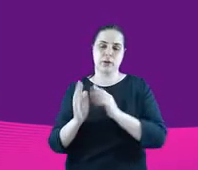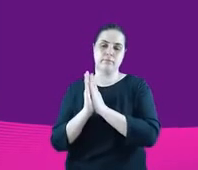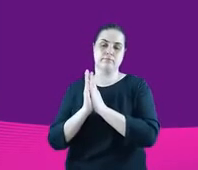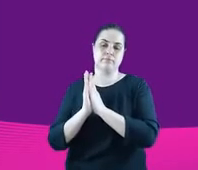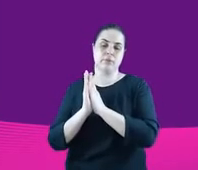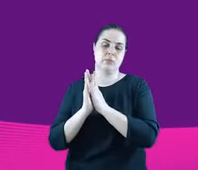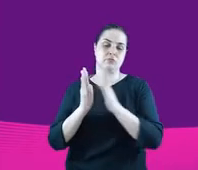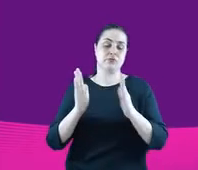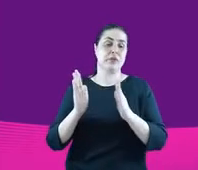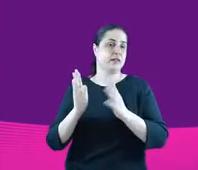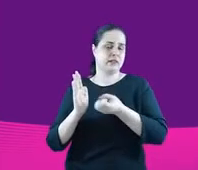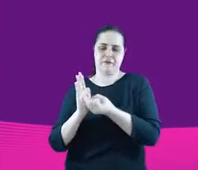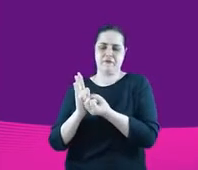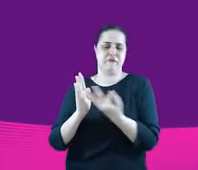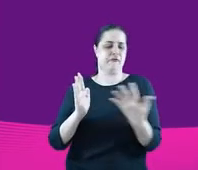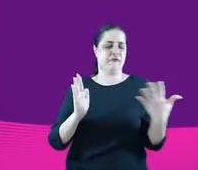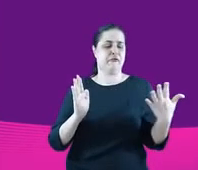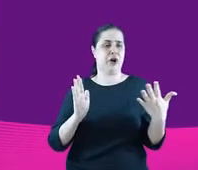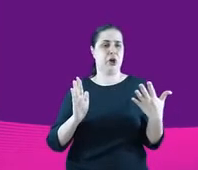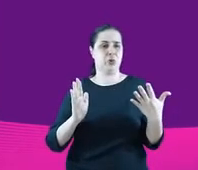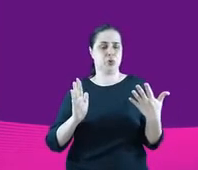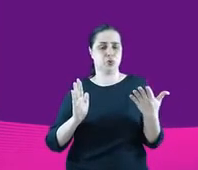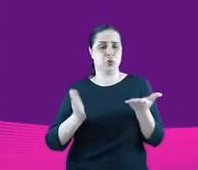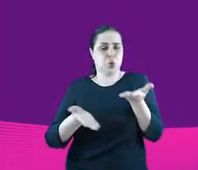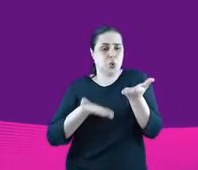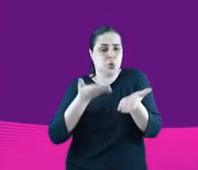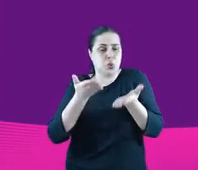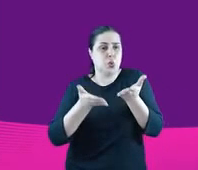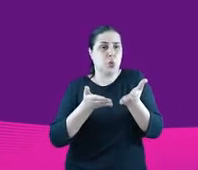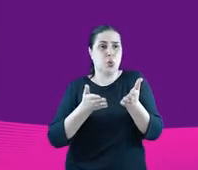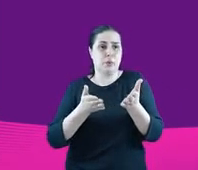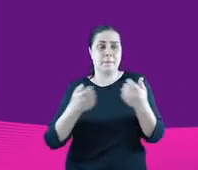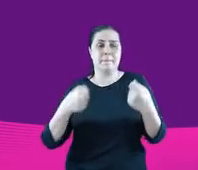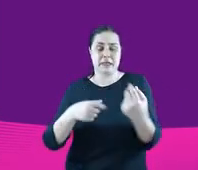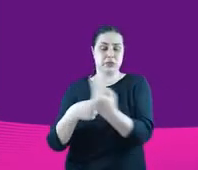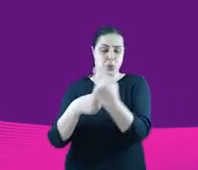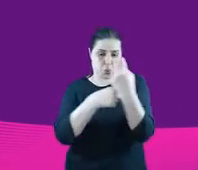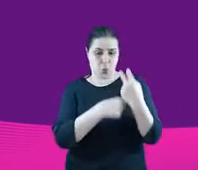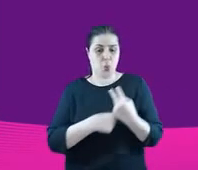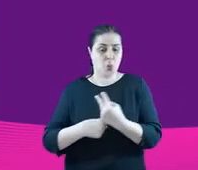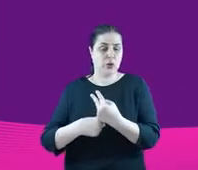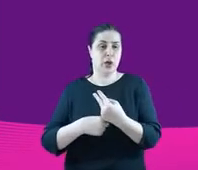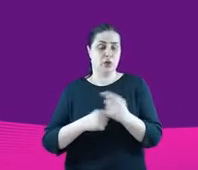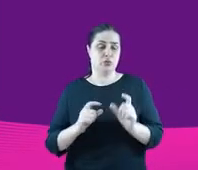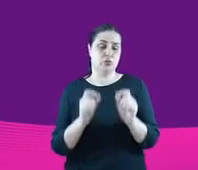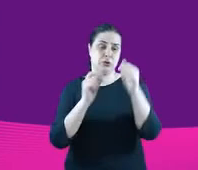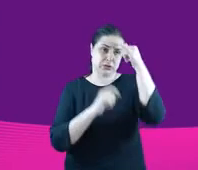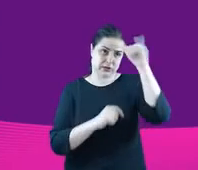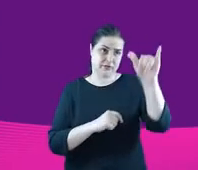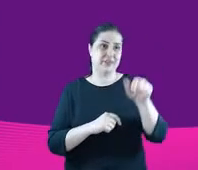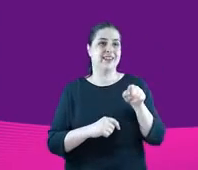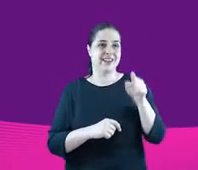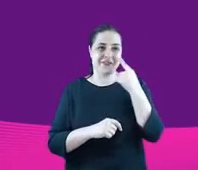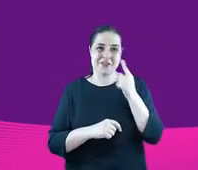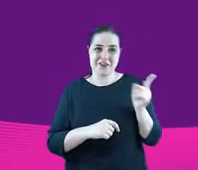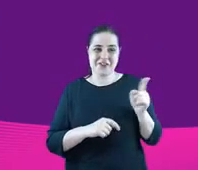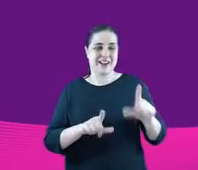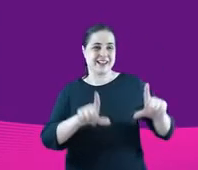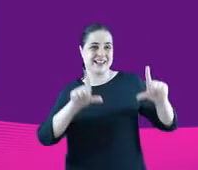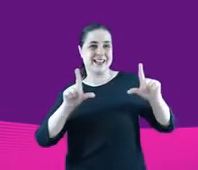importante. Por último, só para mostrar, isso é uma celebração, né, da Susan Komen, uma corrida